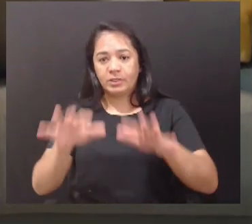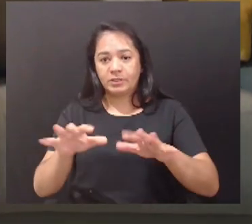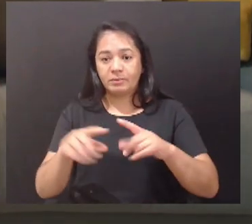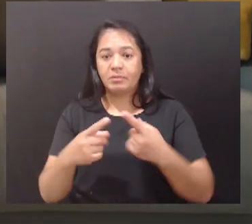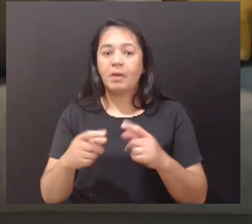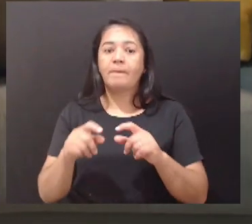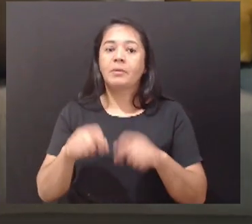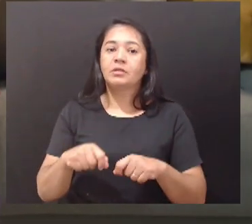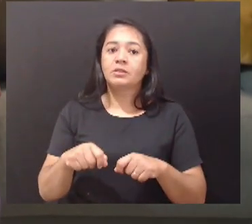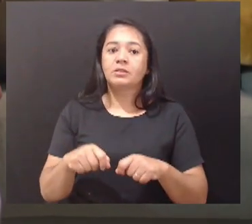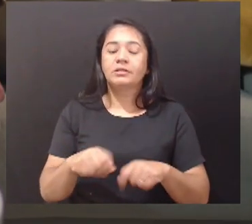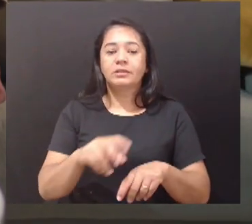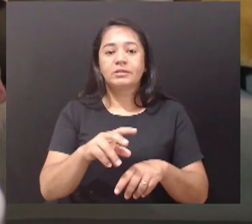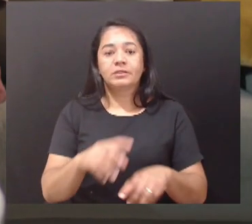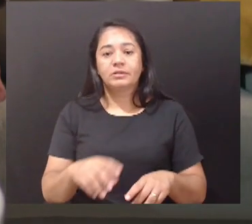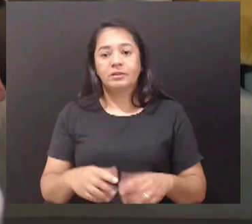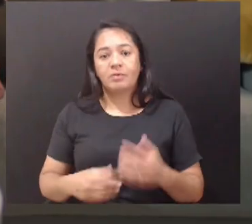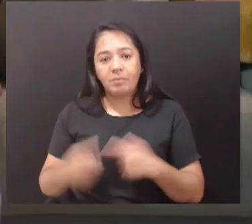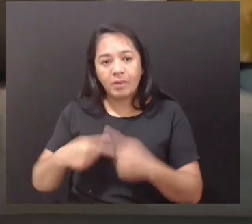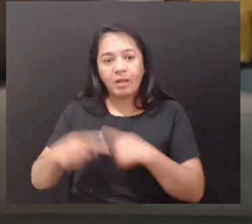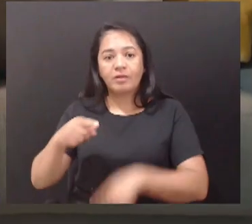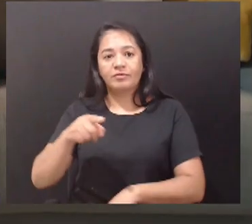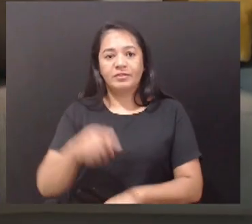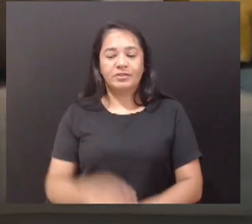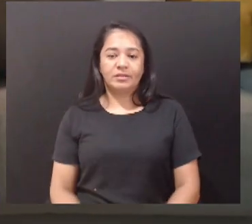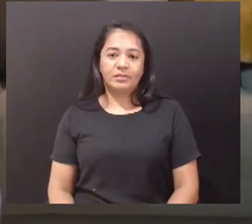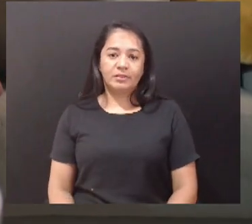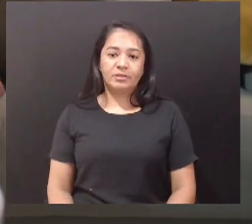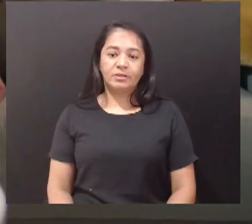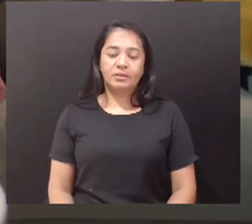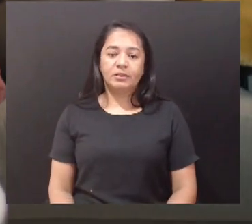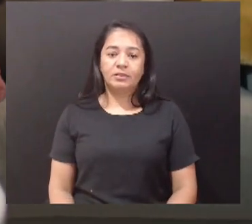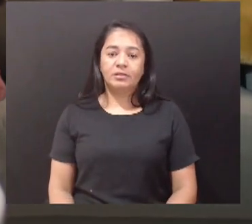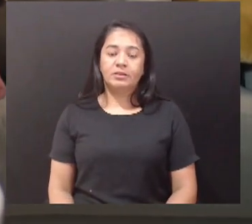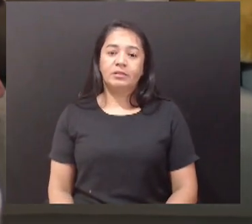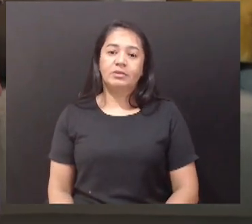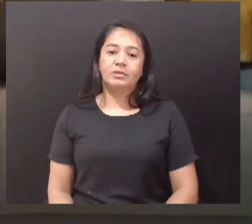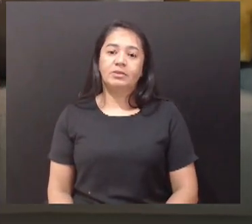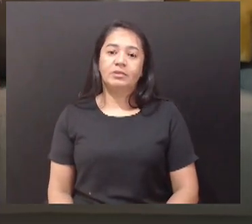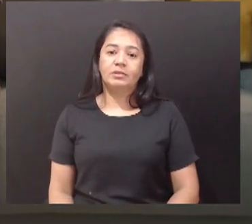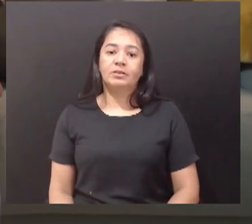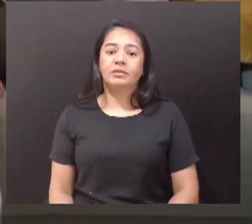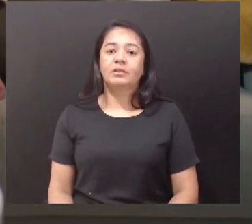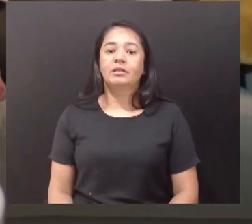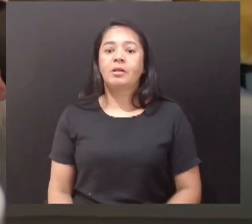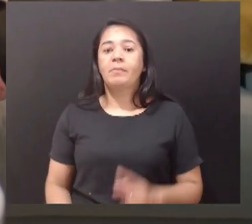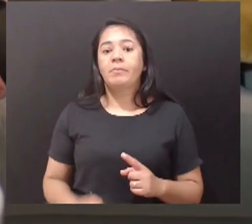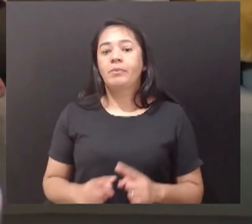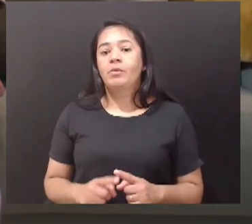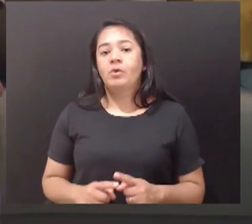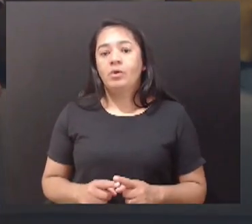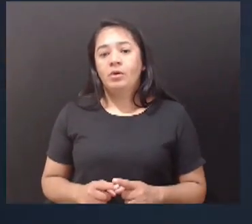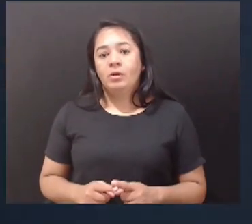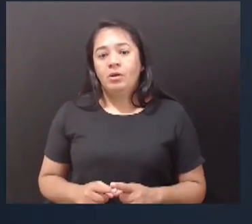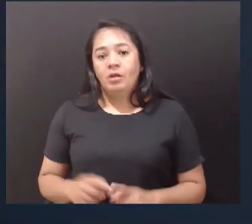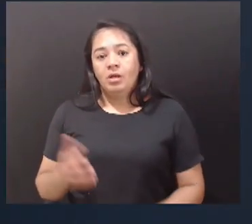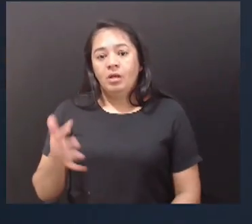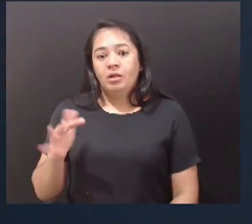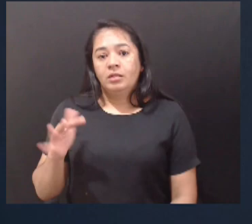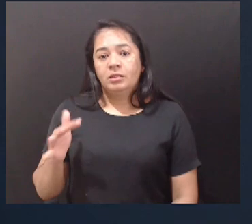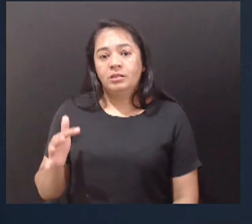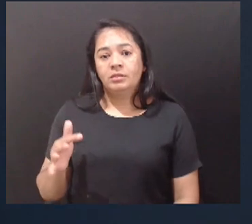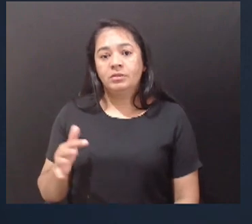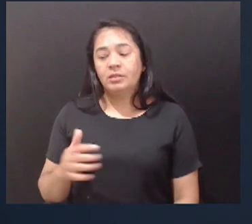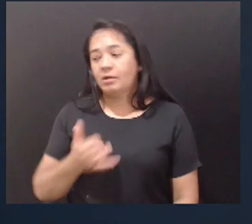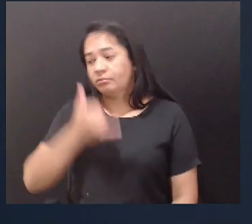servir para te alavancar. Não necessariamente você vai usar ela só para caso de imprevisto, até porque imprevisto também